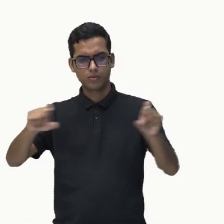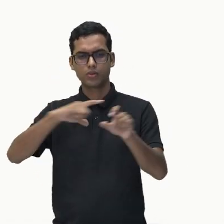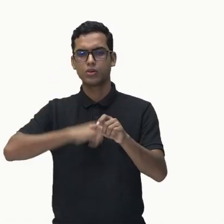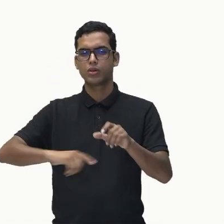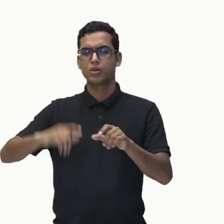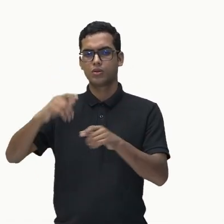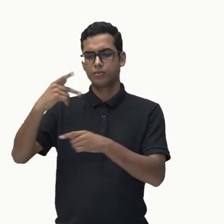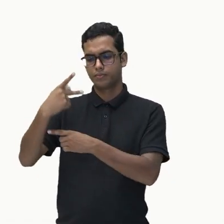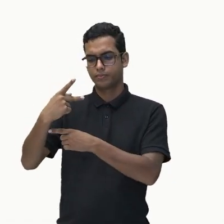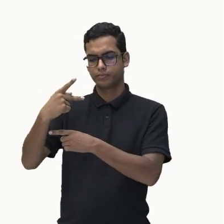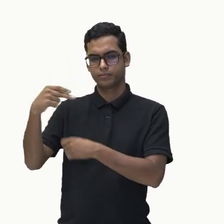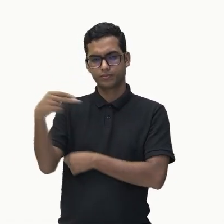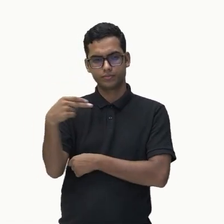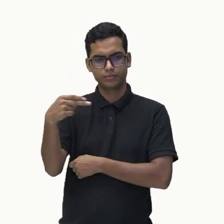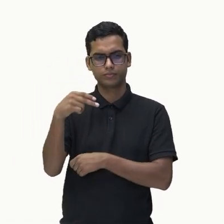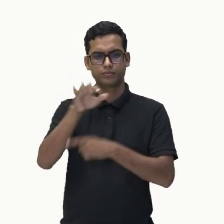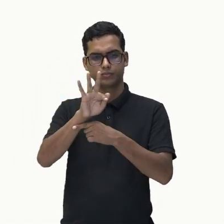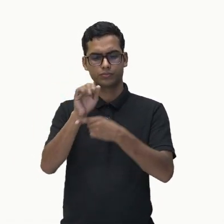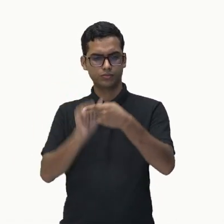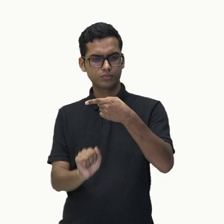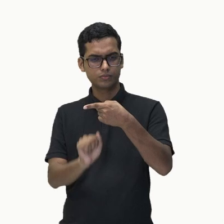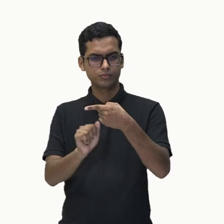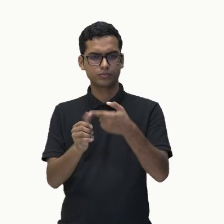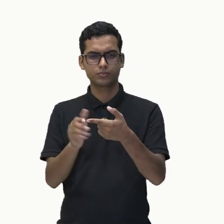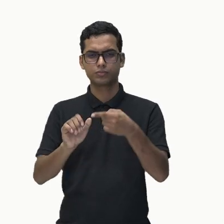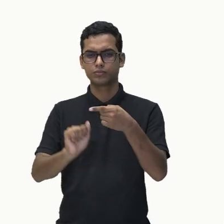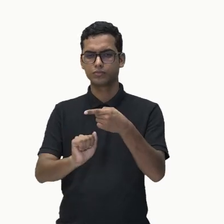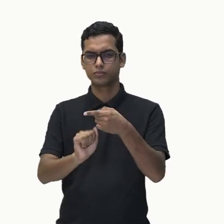área. Então, se a gente levar em consideração,